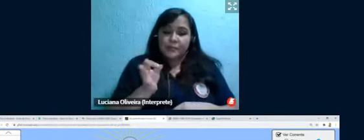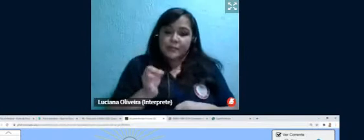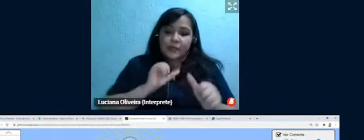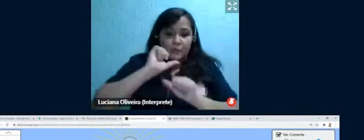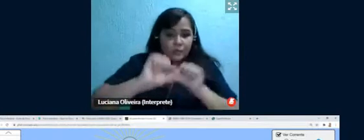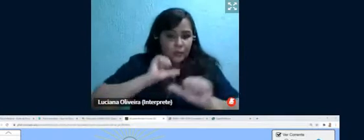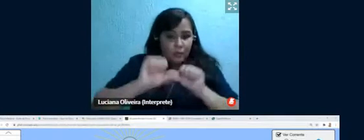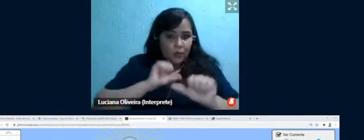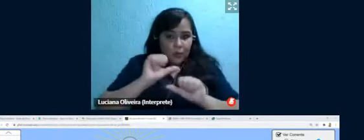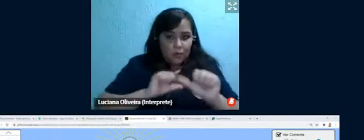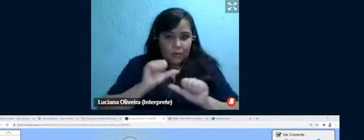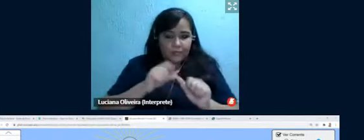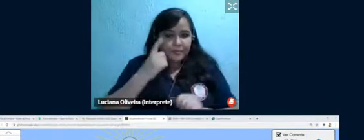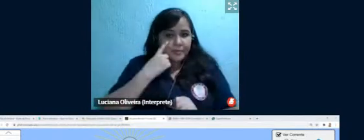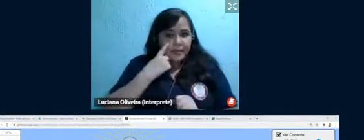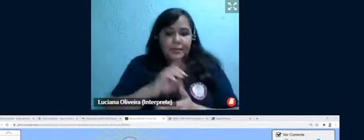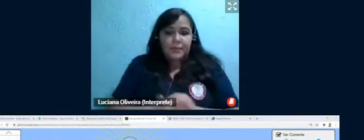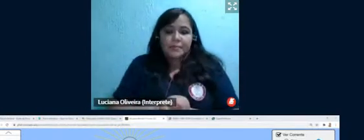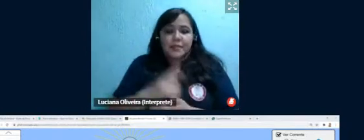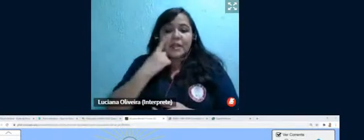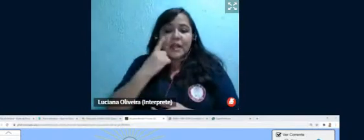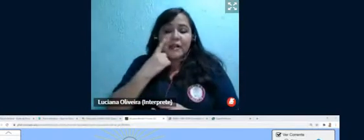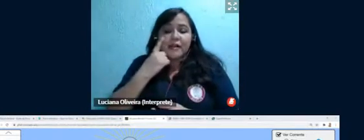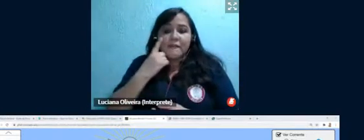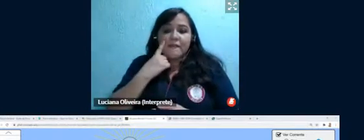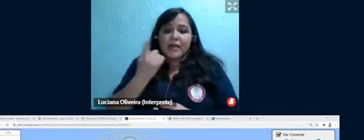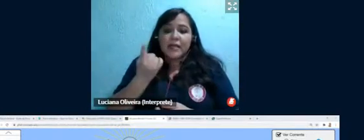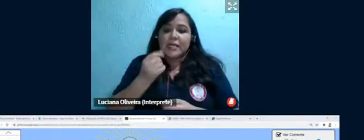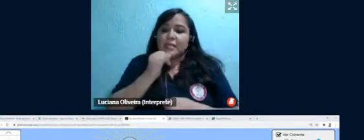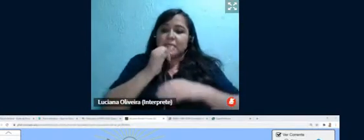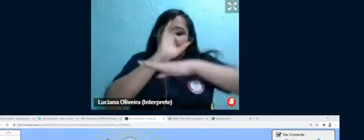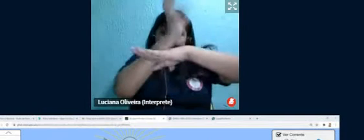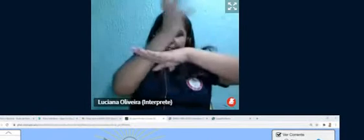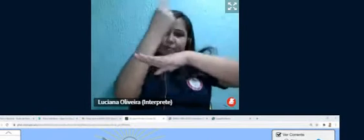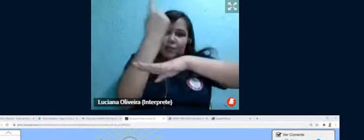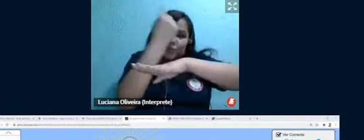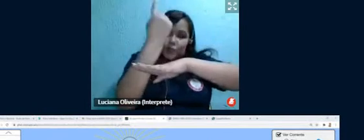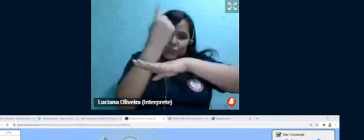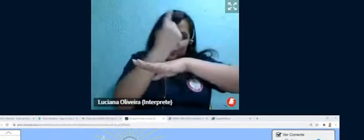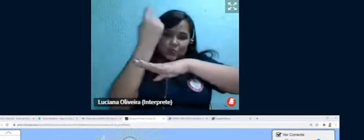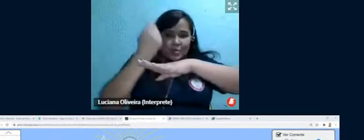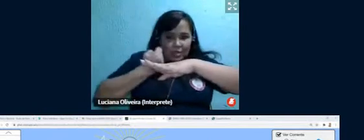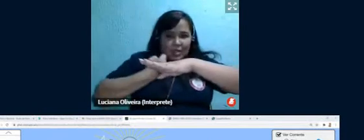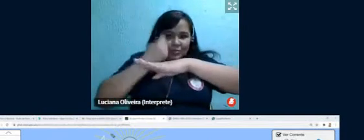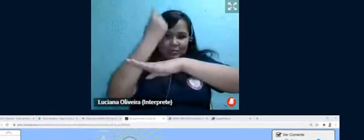consigo apontar. Então, eu vou chamar essa primeira aqui, essa aqui de cima de 1. Essa aqui é a lâmpada